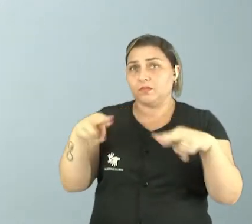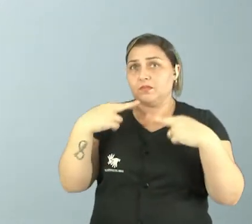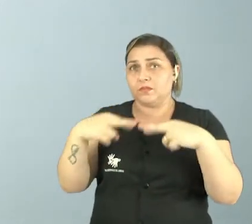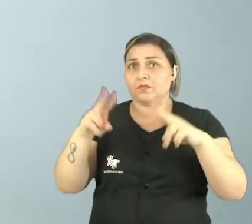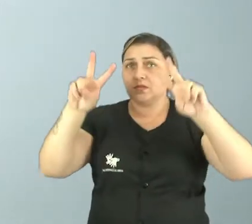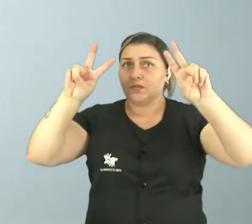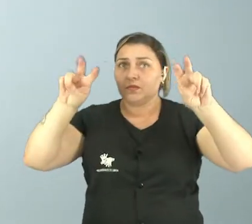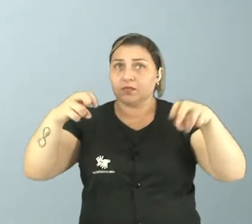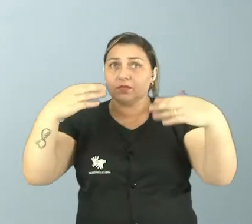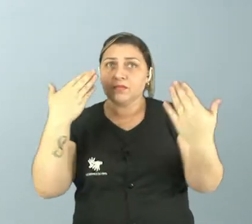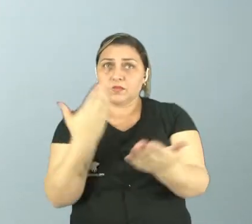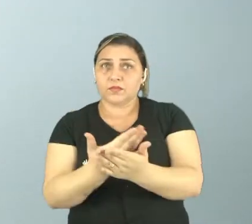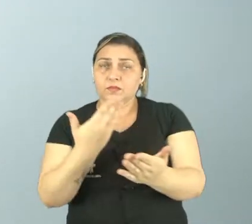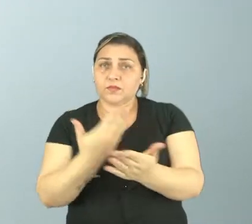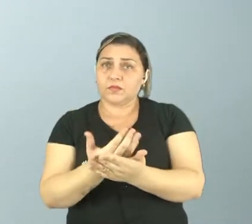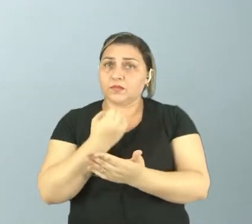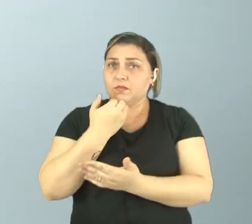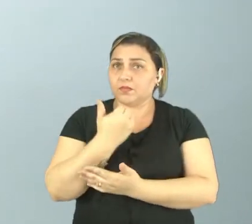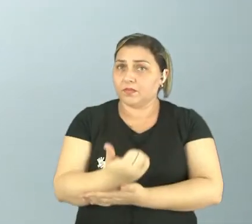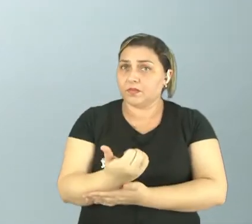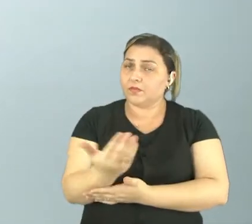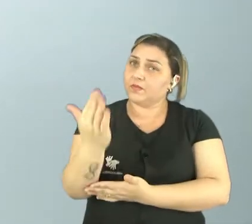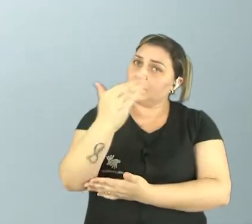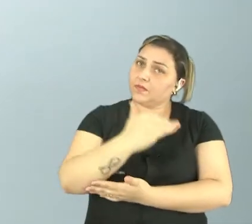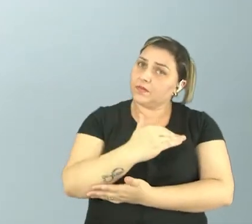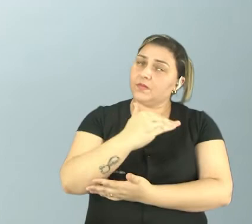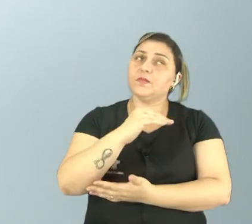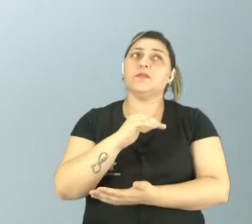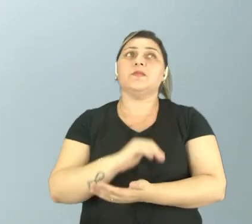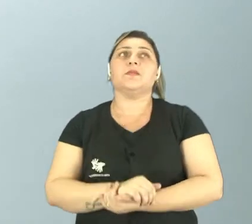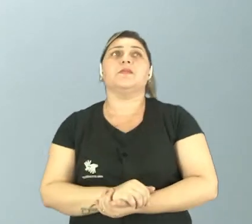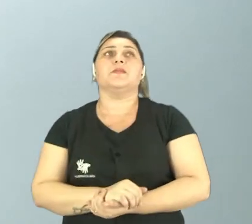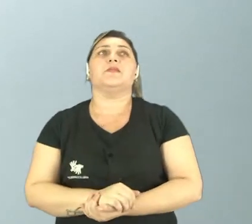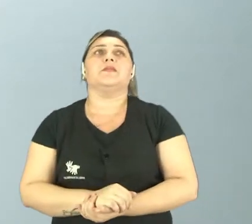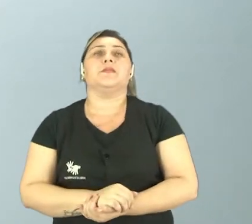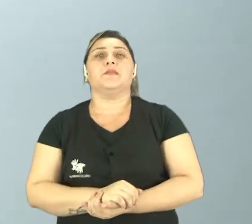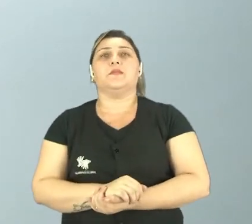assunto dessa aula. Tá bom? Vamos lá?